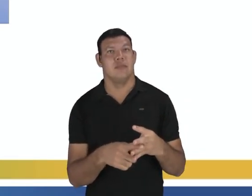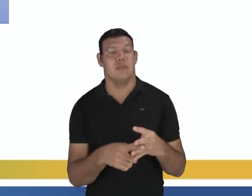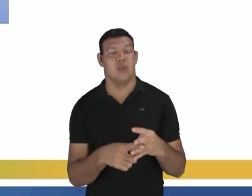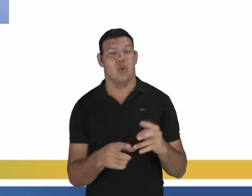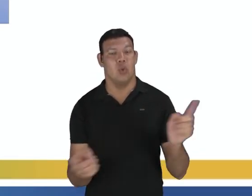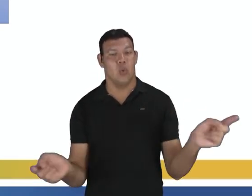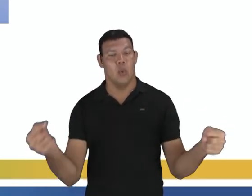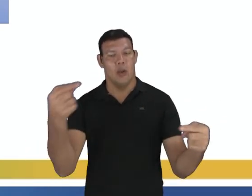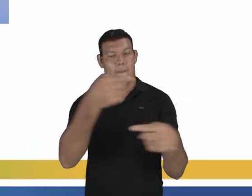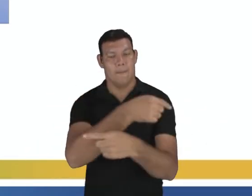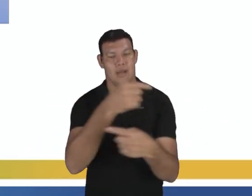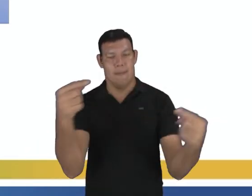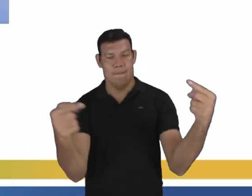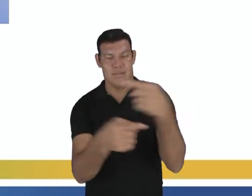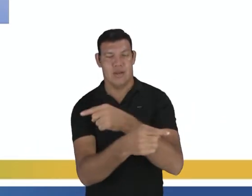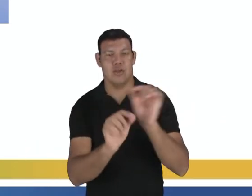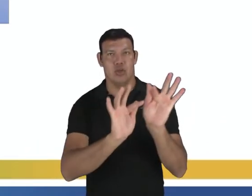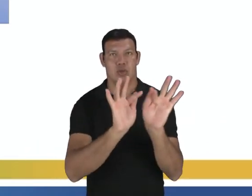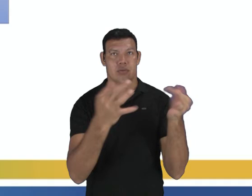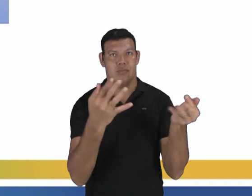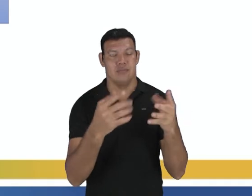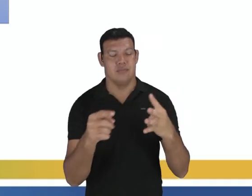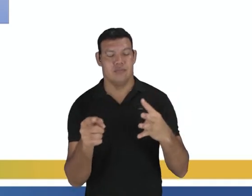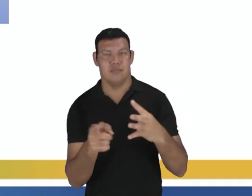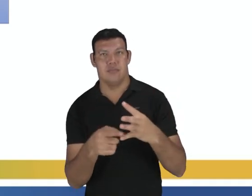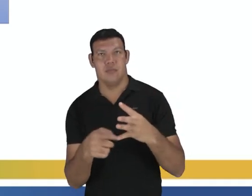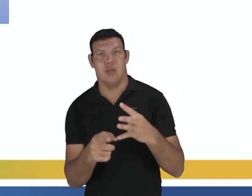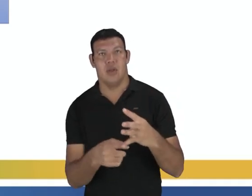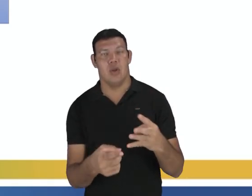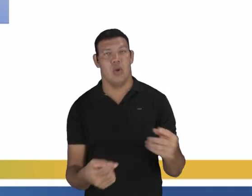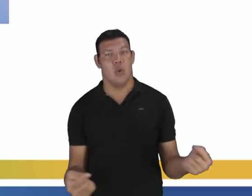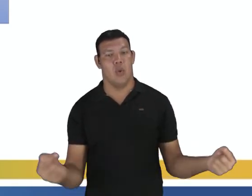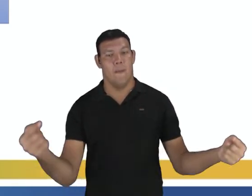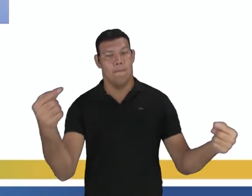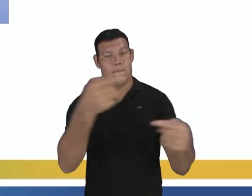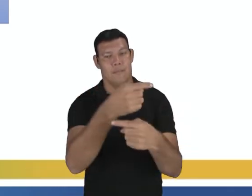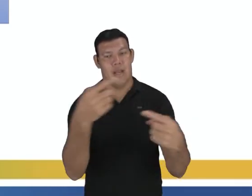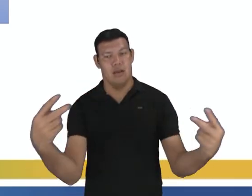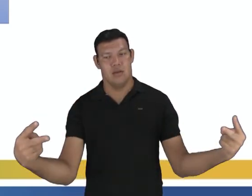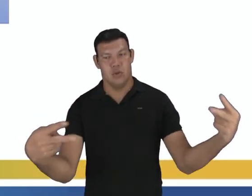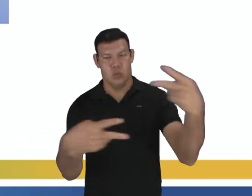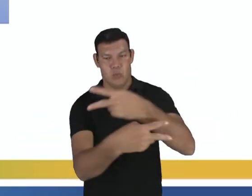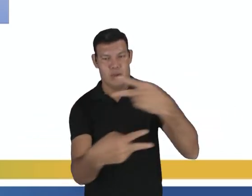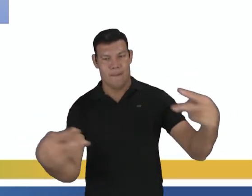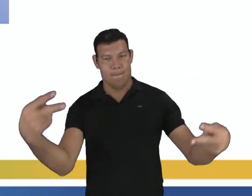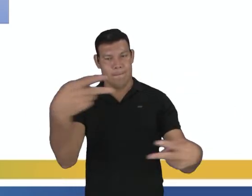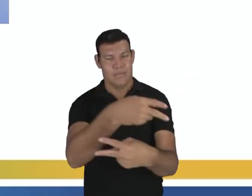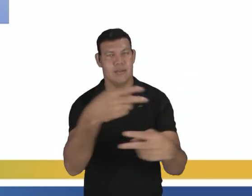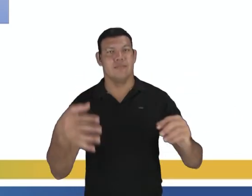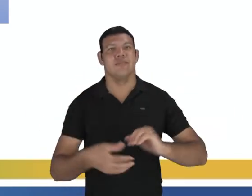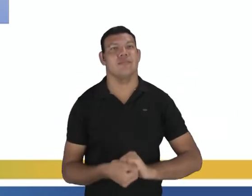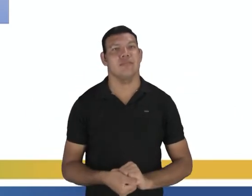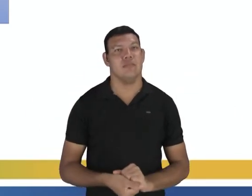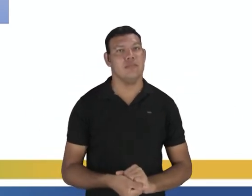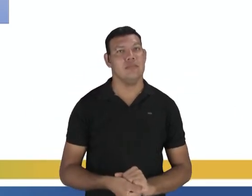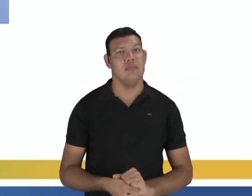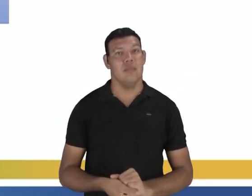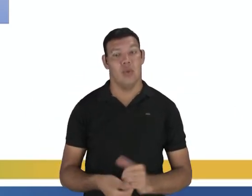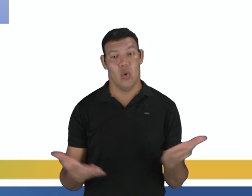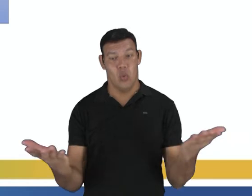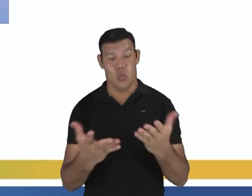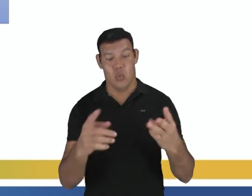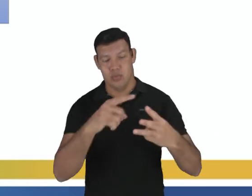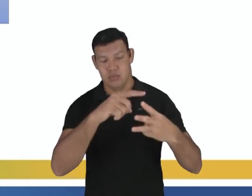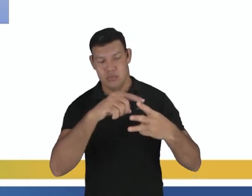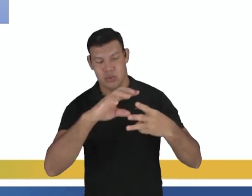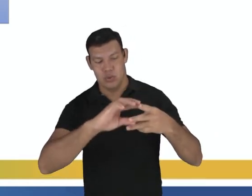simples troca e dupla troca. Na aula de hoje a gente vai ver somente essas duas, síntese e análise, ok? Vamos